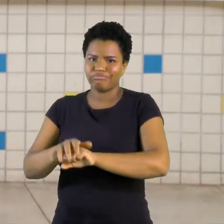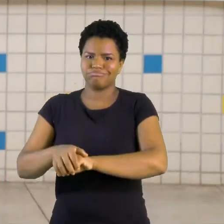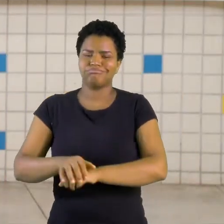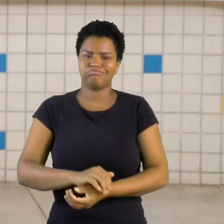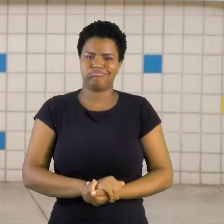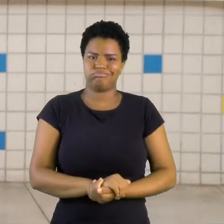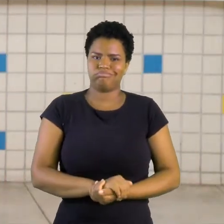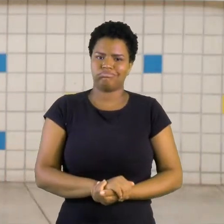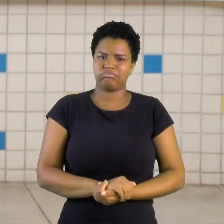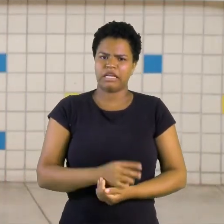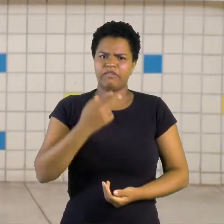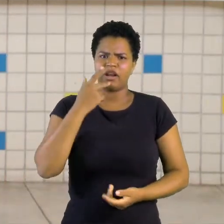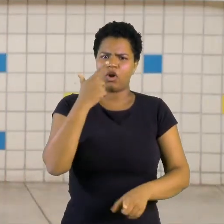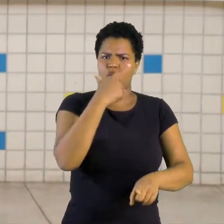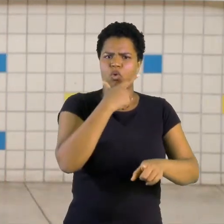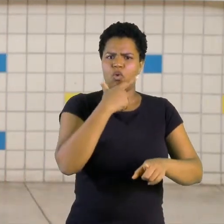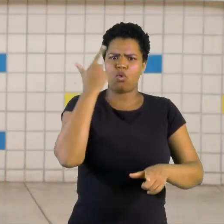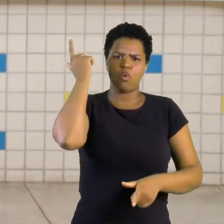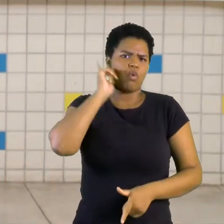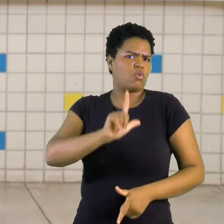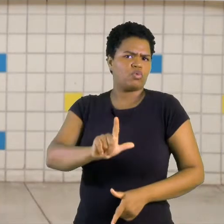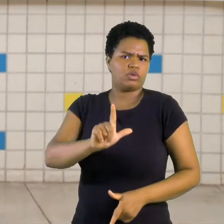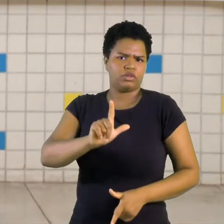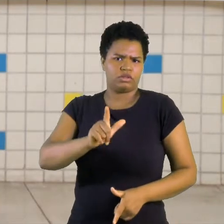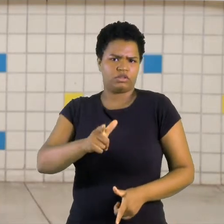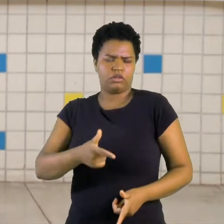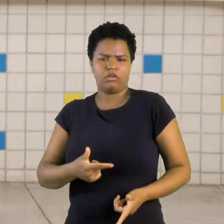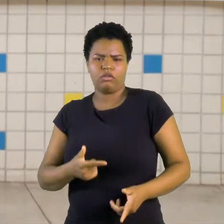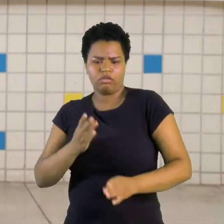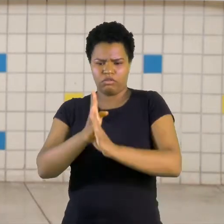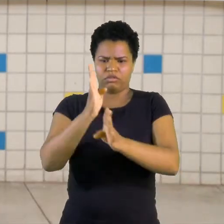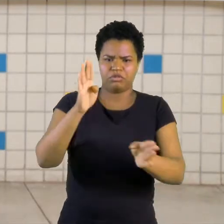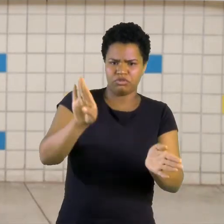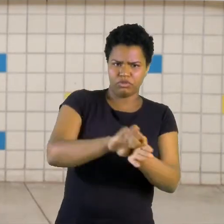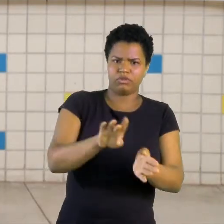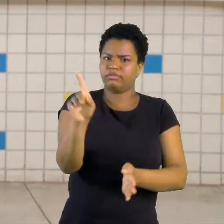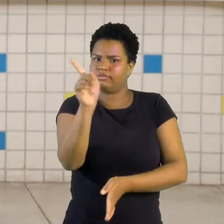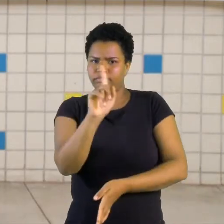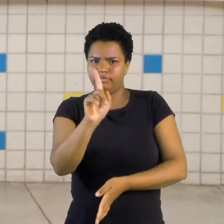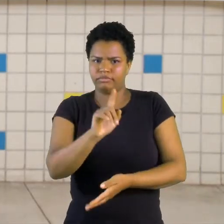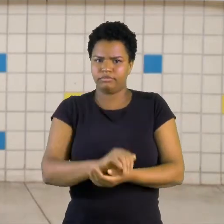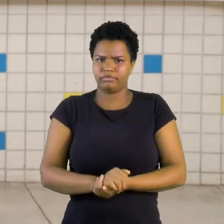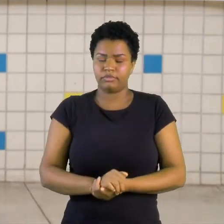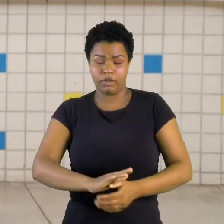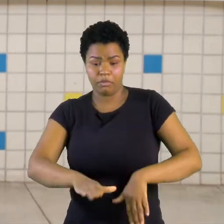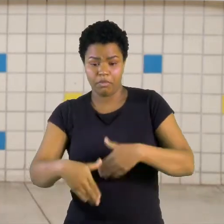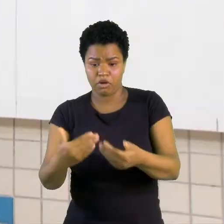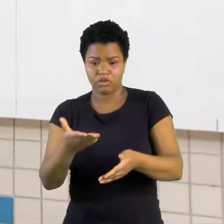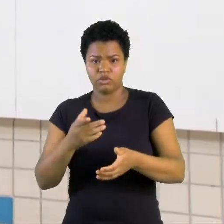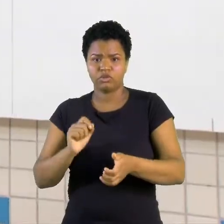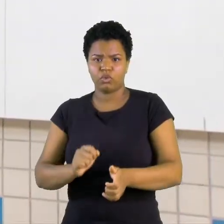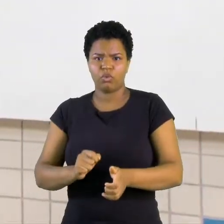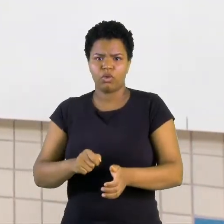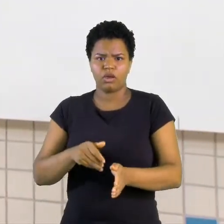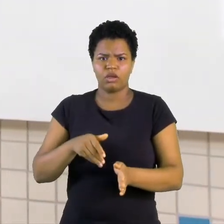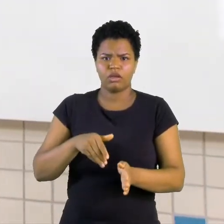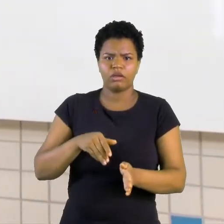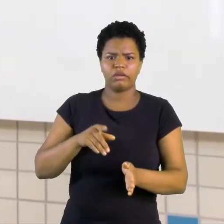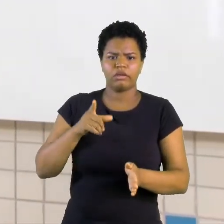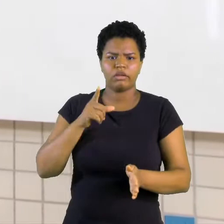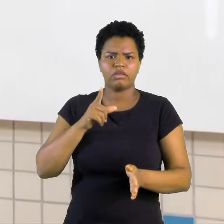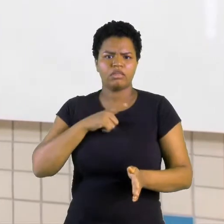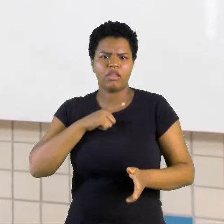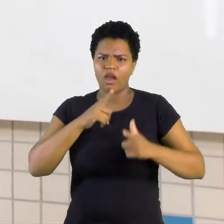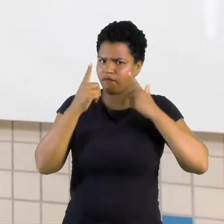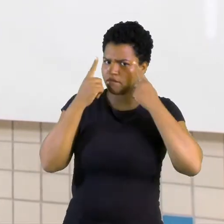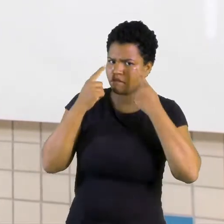estamos falando de descoberta, de chegada, mas sim de um processo conduzido por violência aos